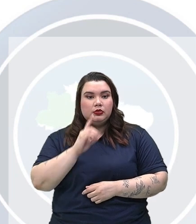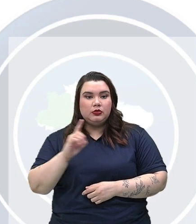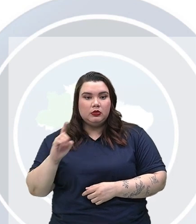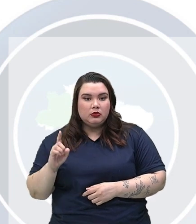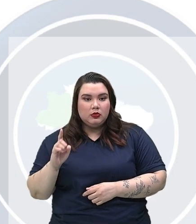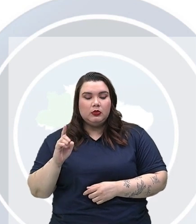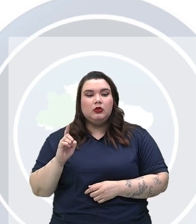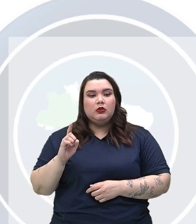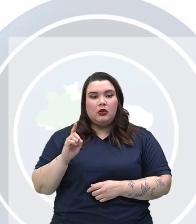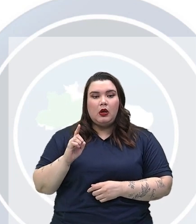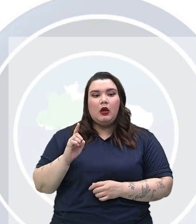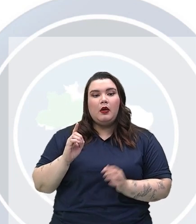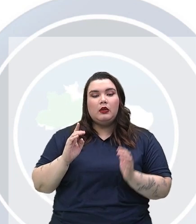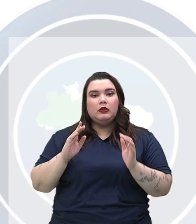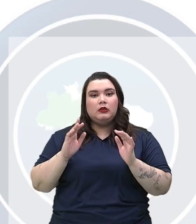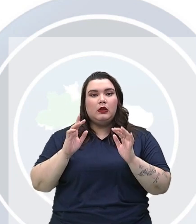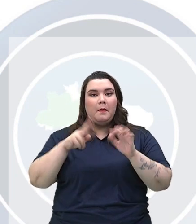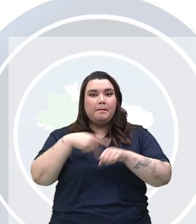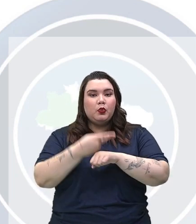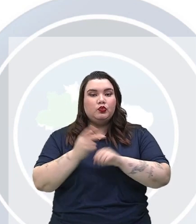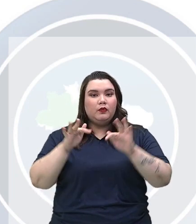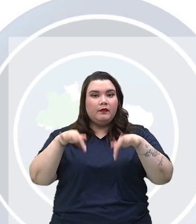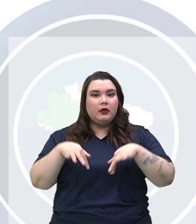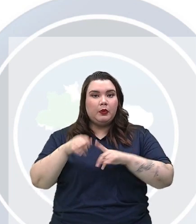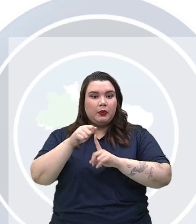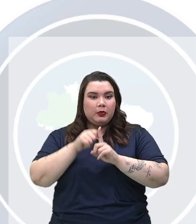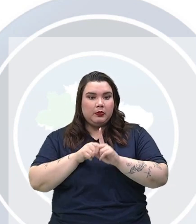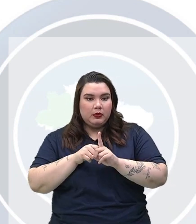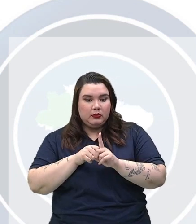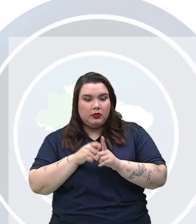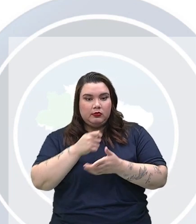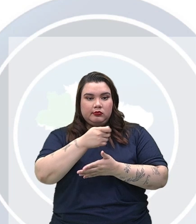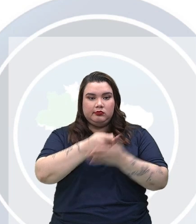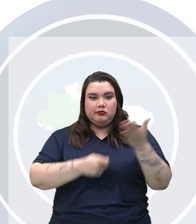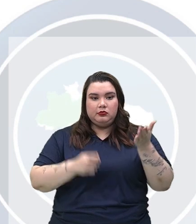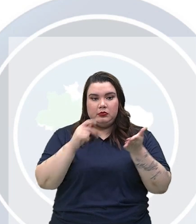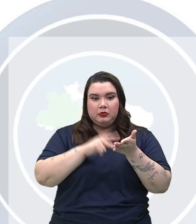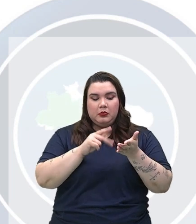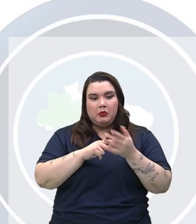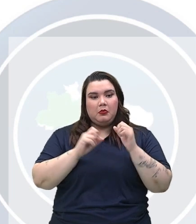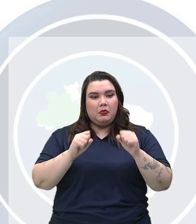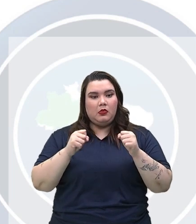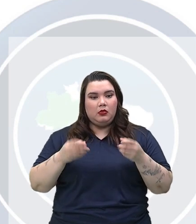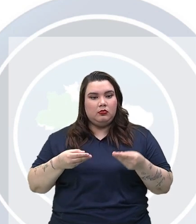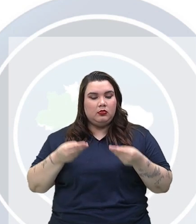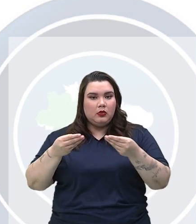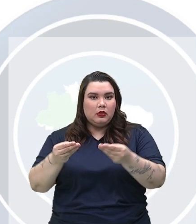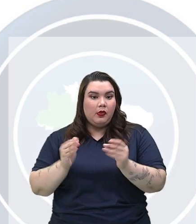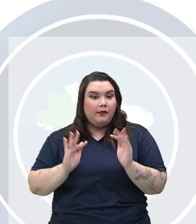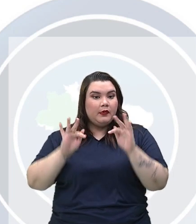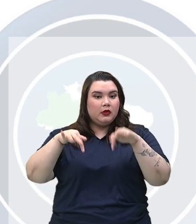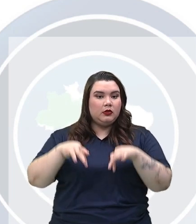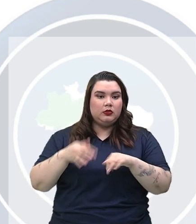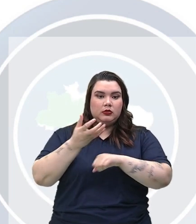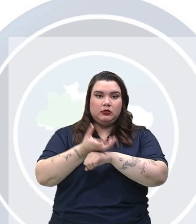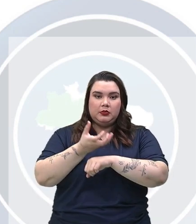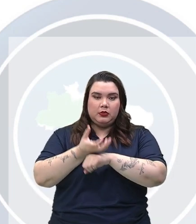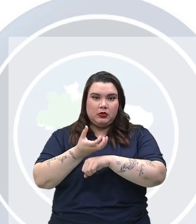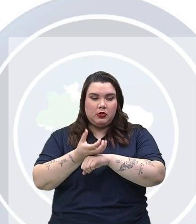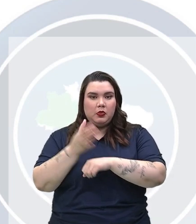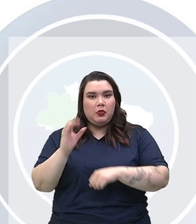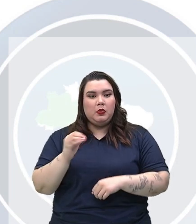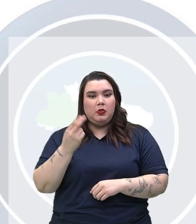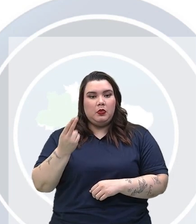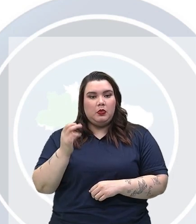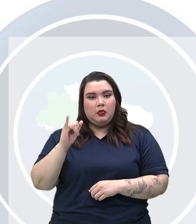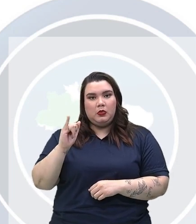5 dias úteis após o término do mês. As fichas cumulativas podem ser entregues após o encerramento do